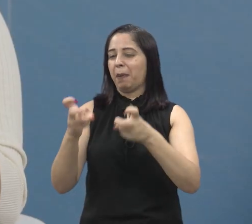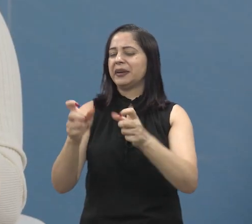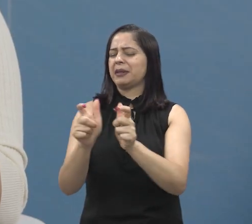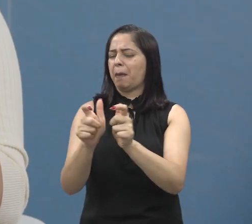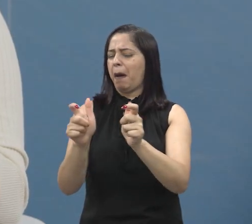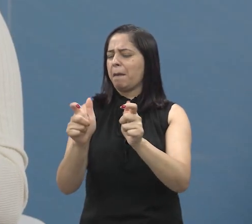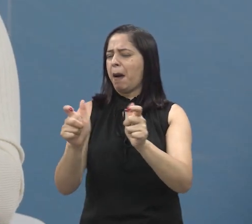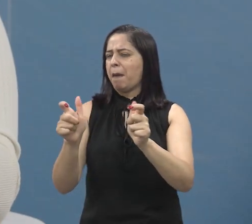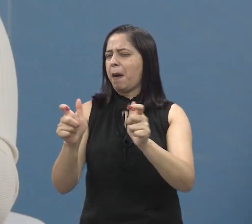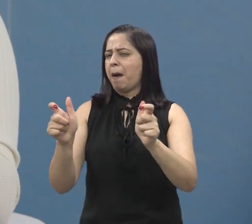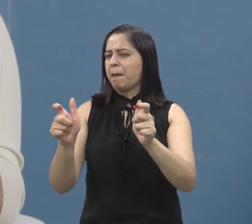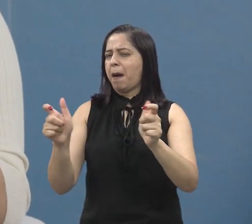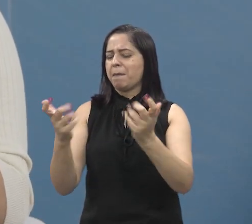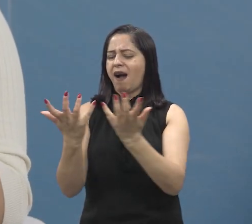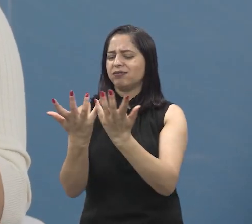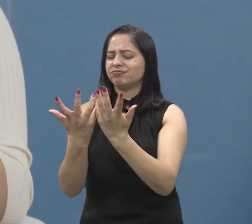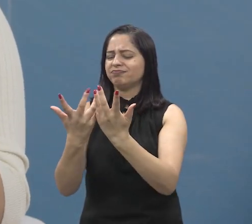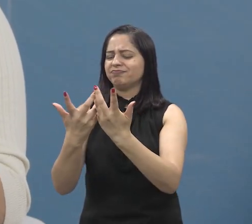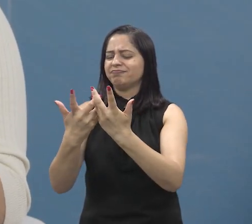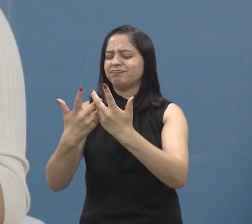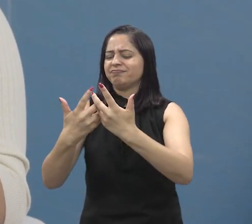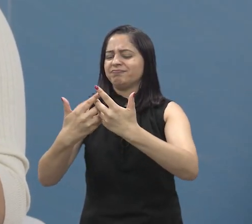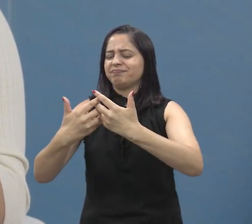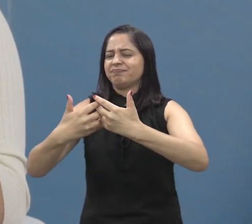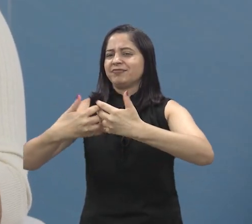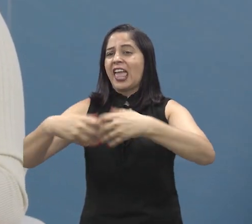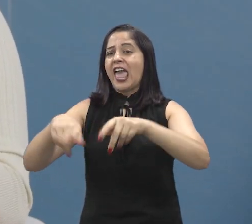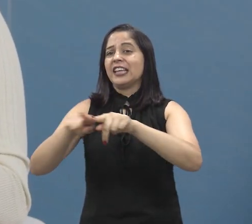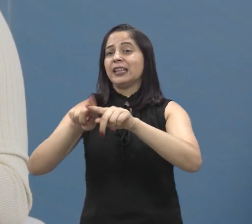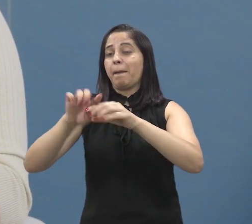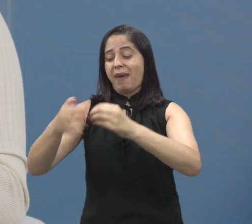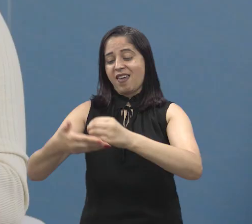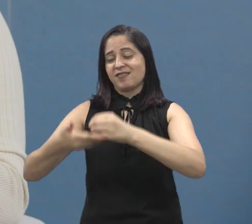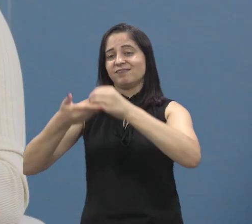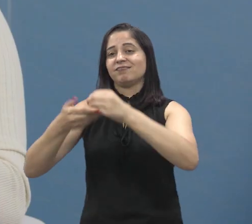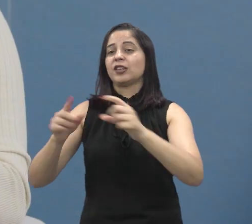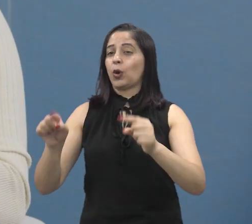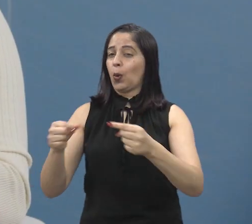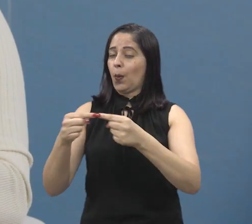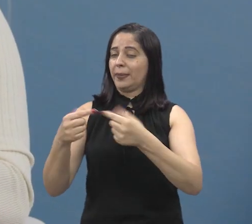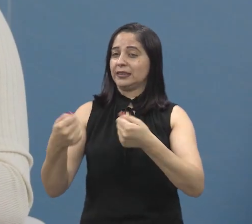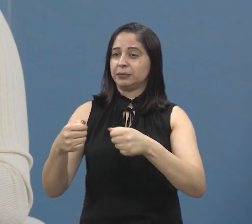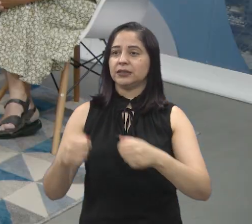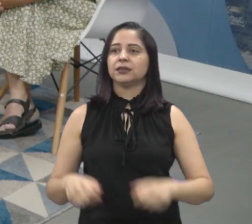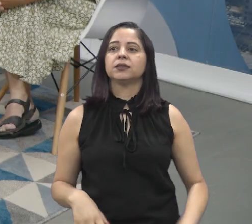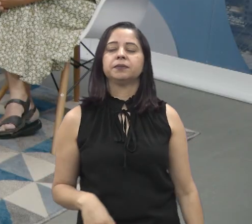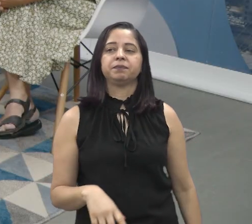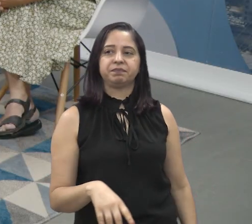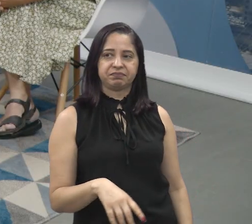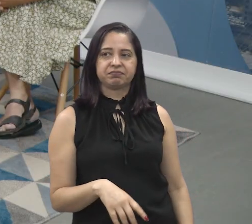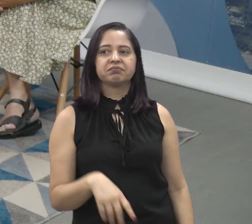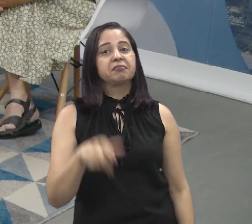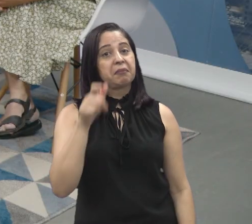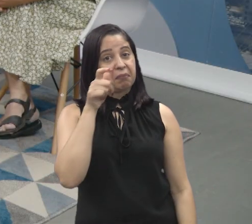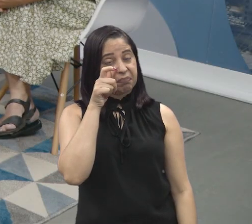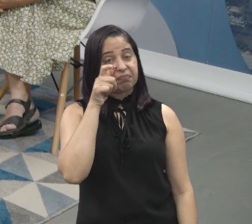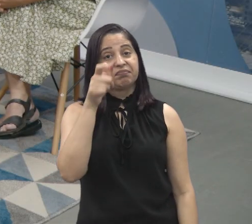estar integrado para uma evolução sustentável, mais uma vez. Sim. E é interessante, né, quando as